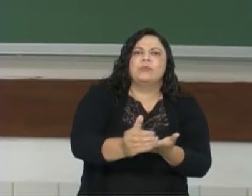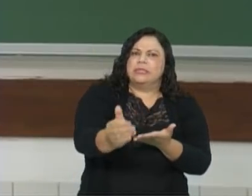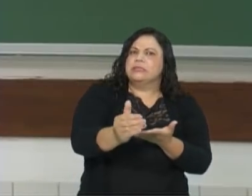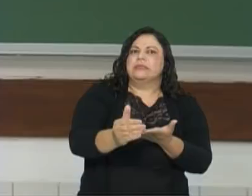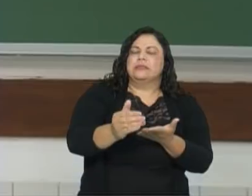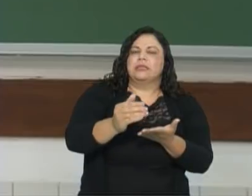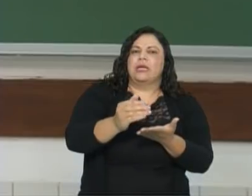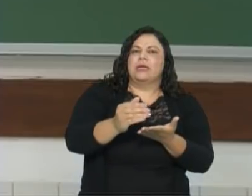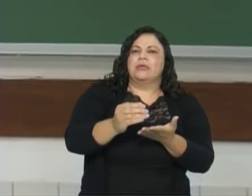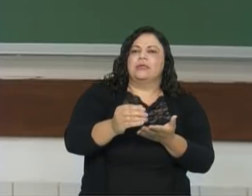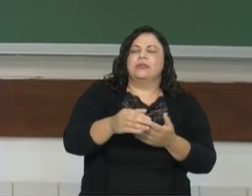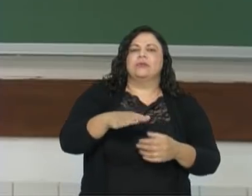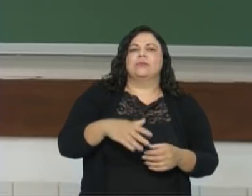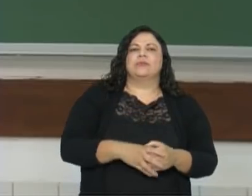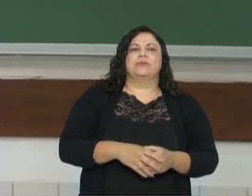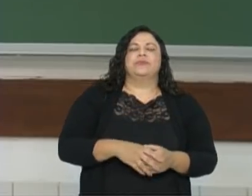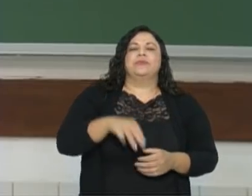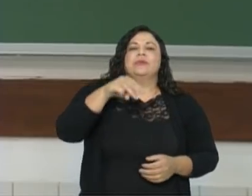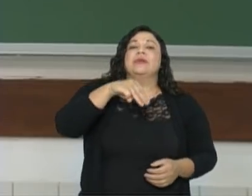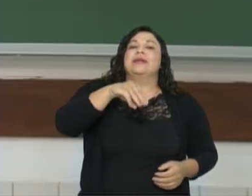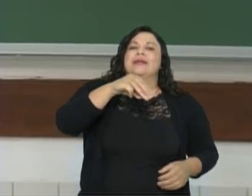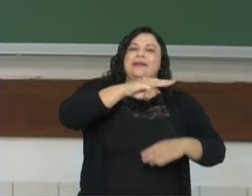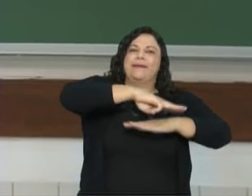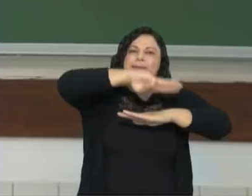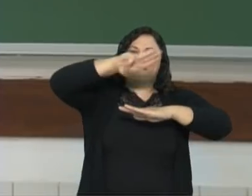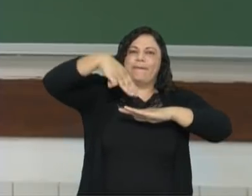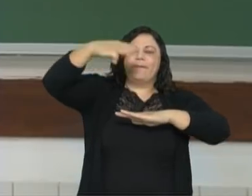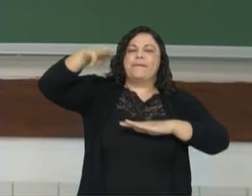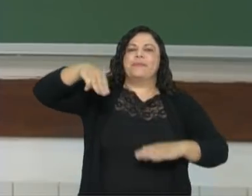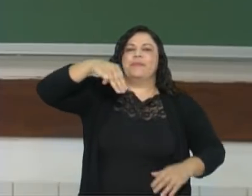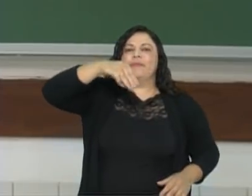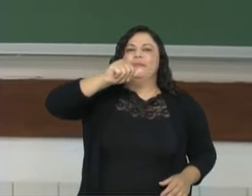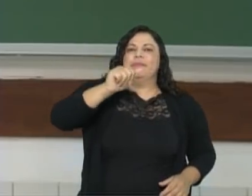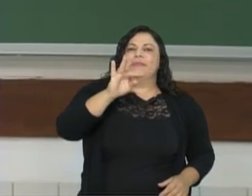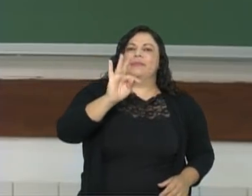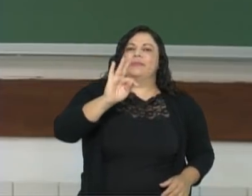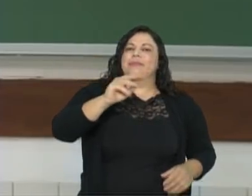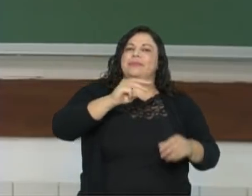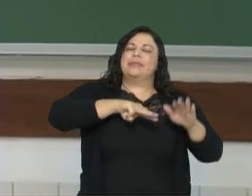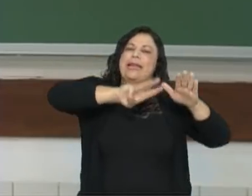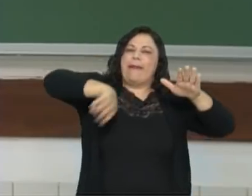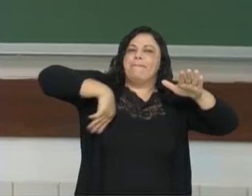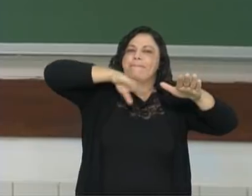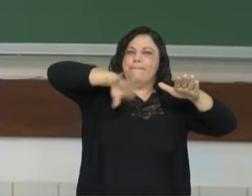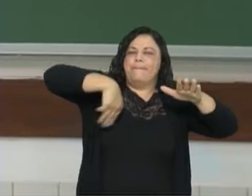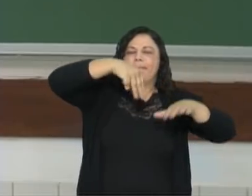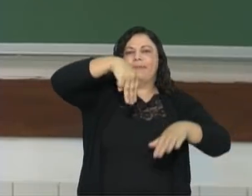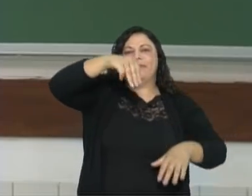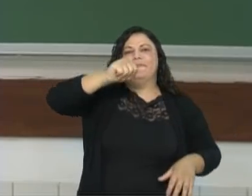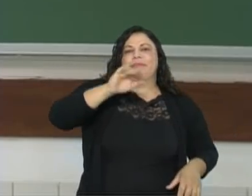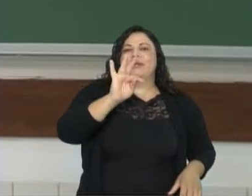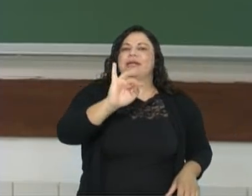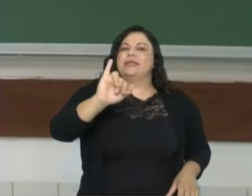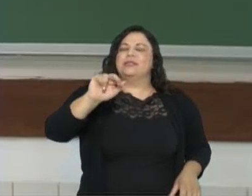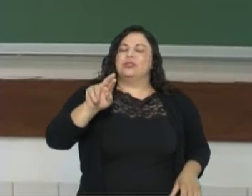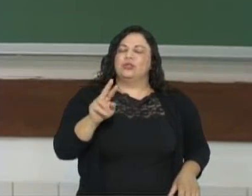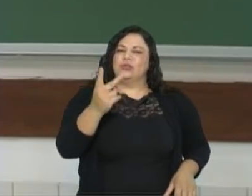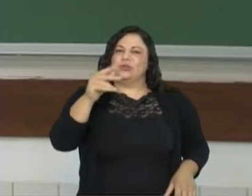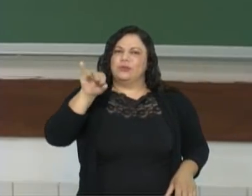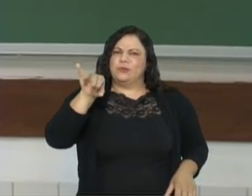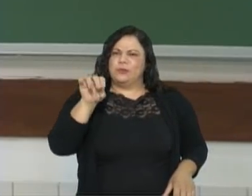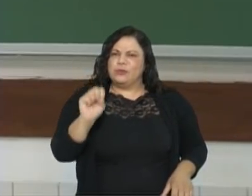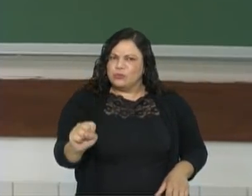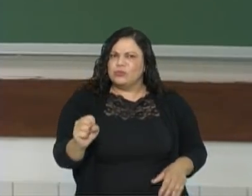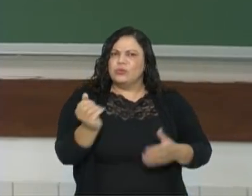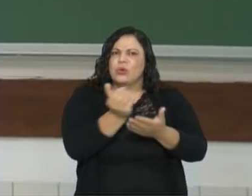Matinhos, perto do posto policial da rodovia 277, tem um viaduto dessa linha de trem que foi feito, a linha começou a ser